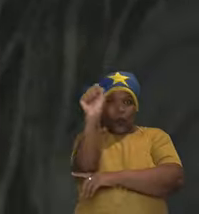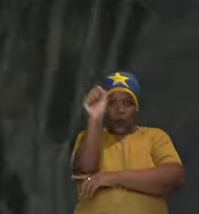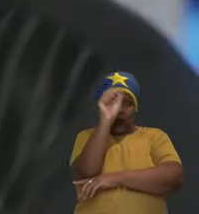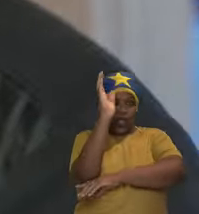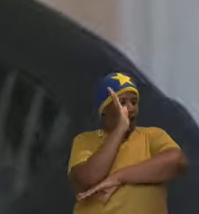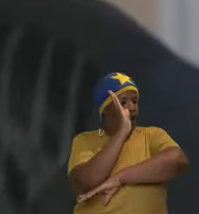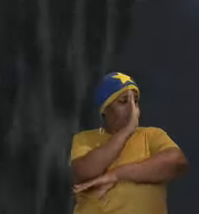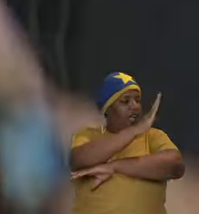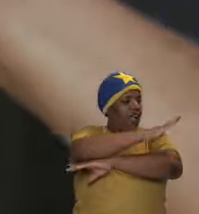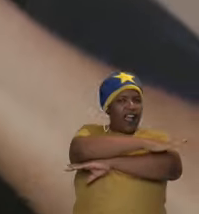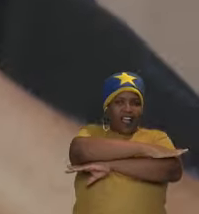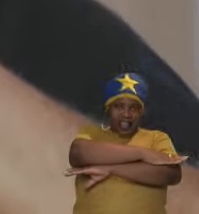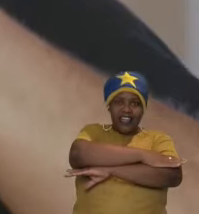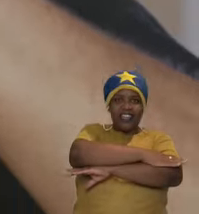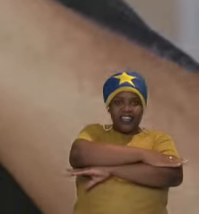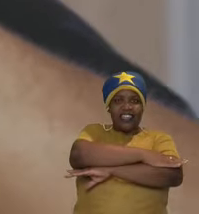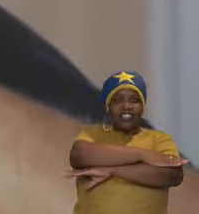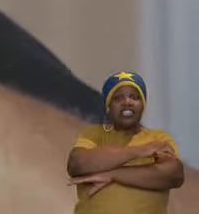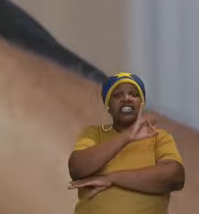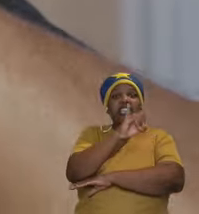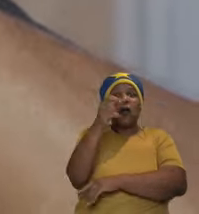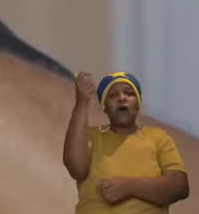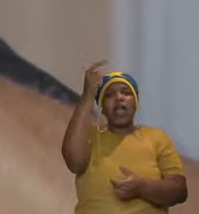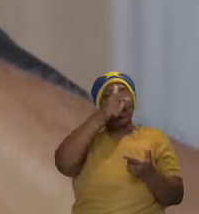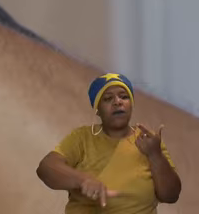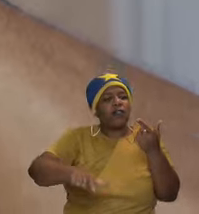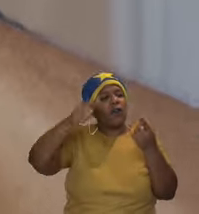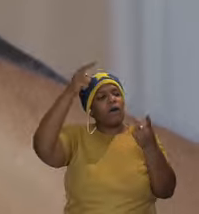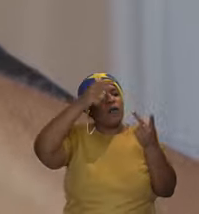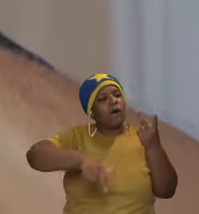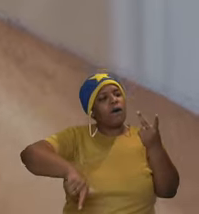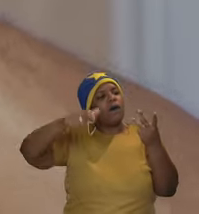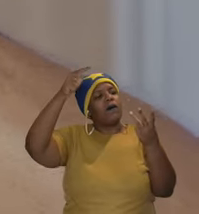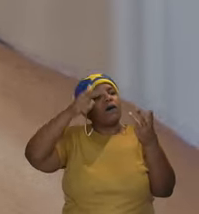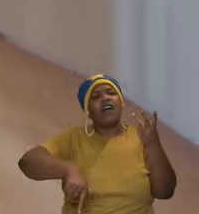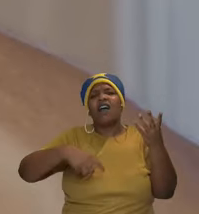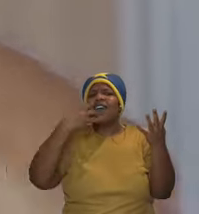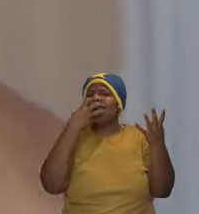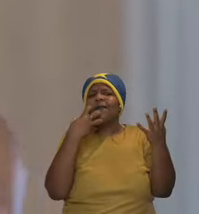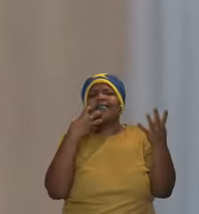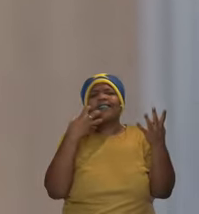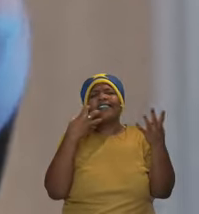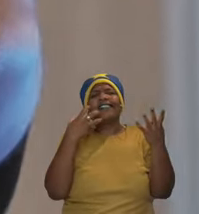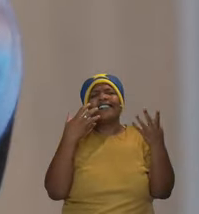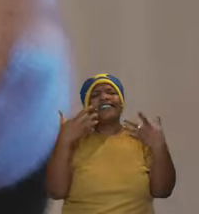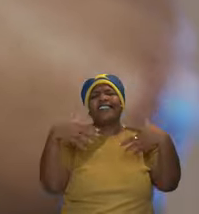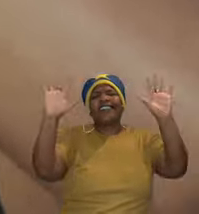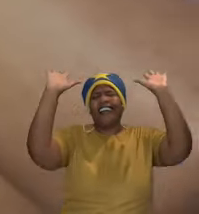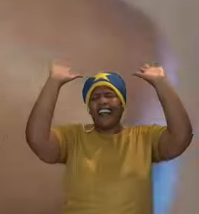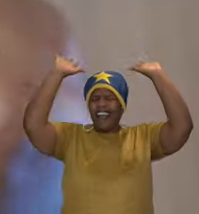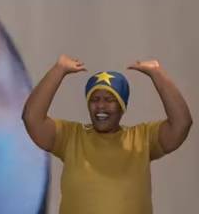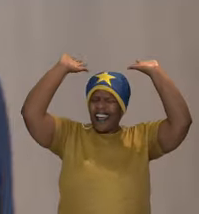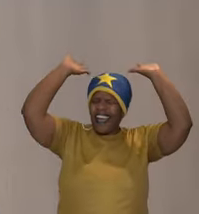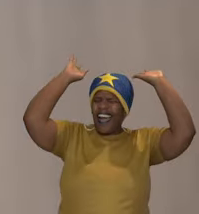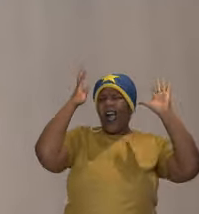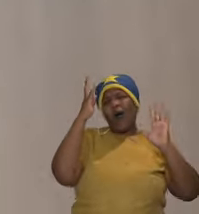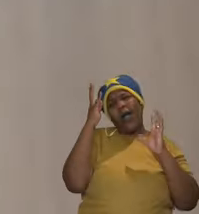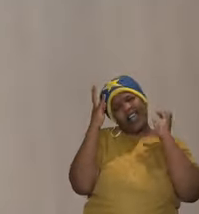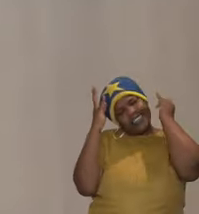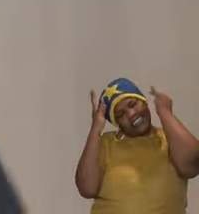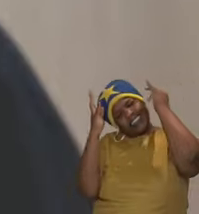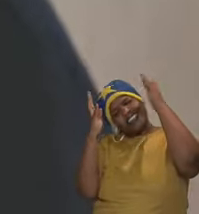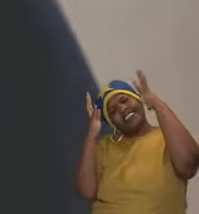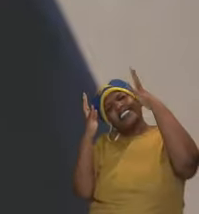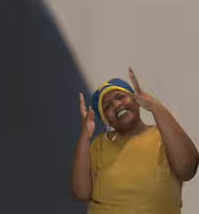ele, se eu já repeti várias vezes esse som. Daqui pras 4 é